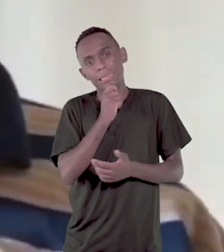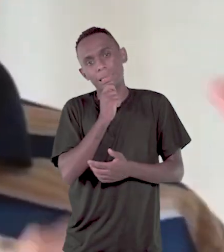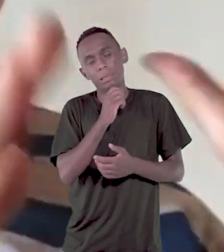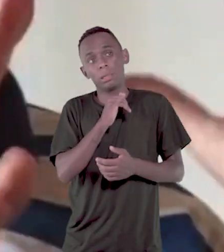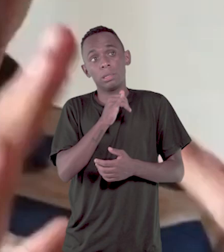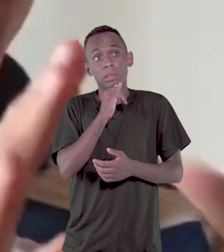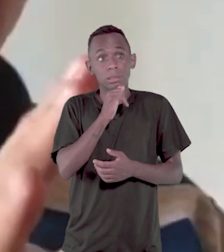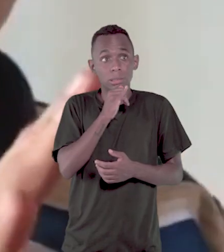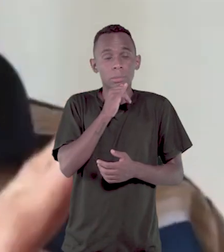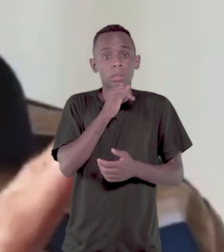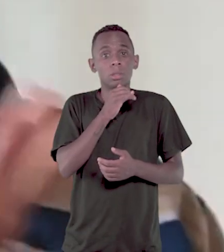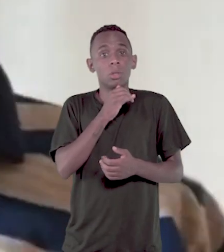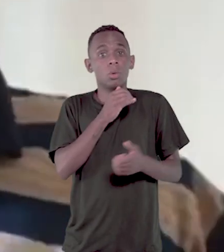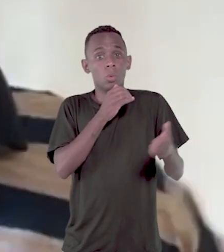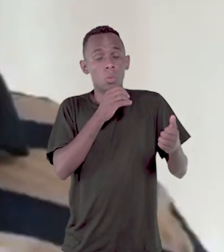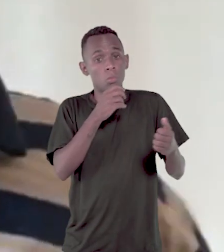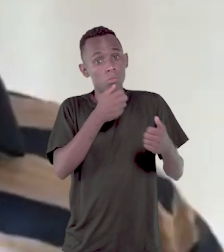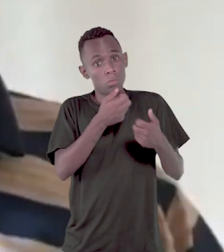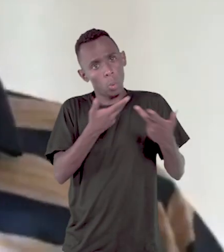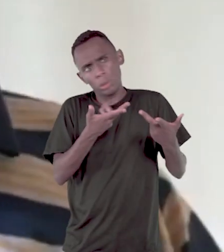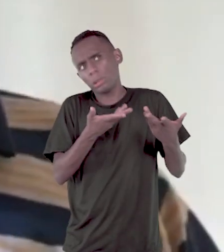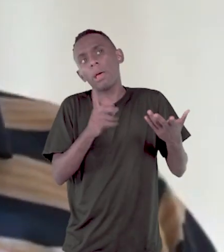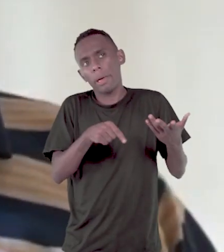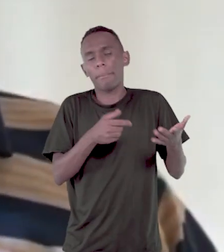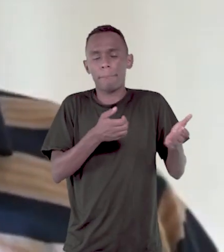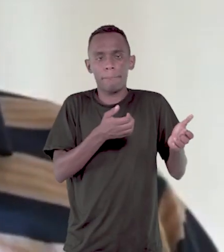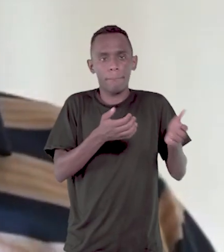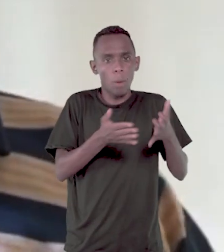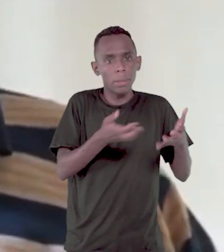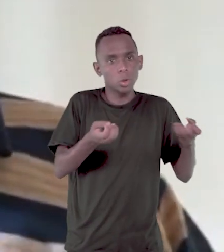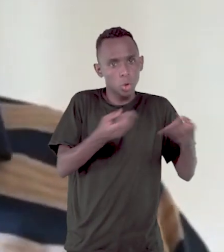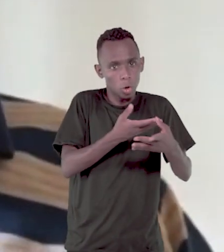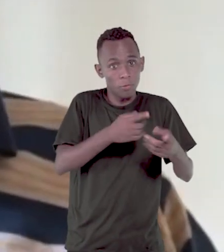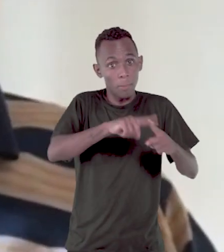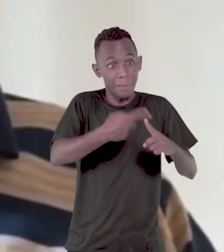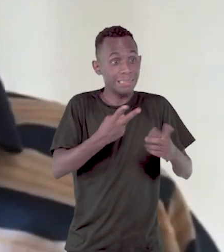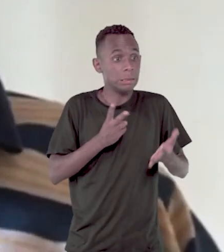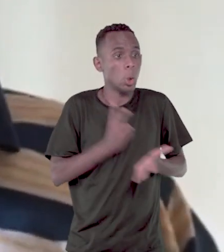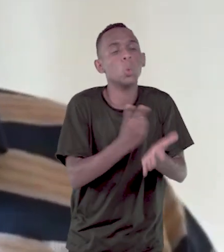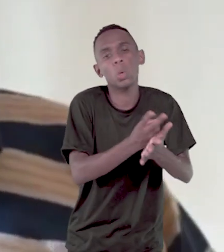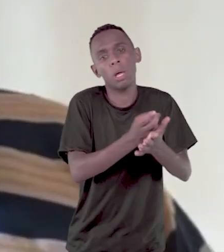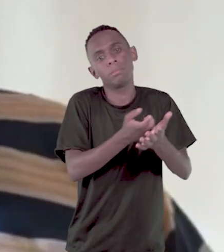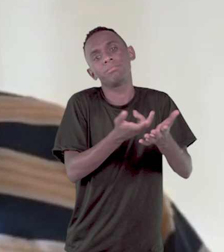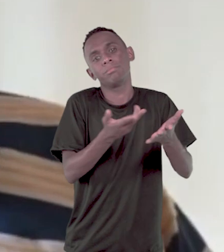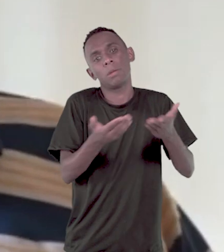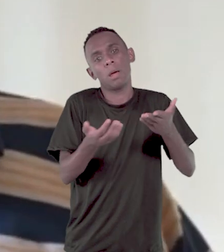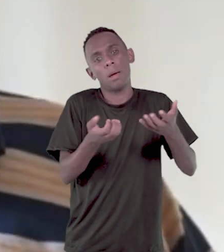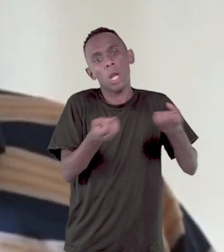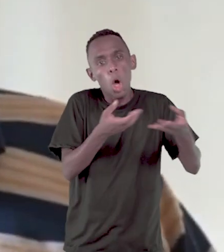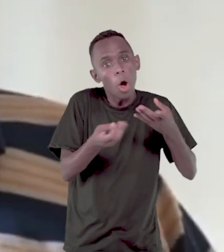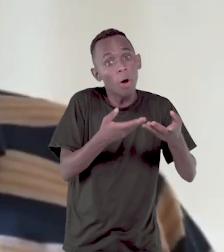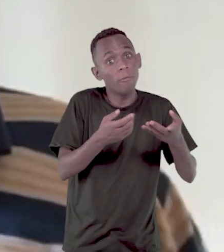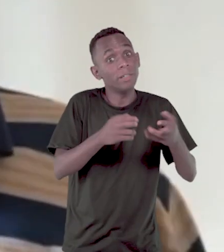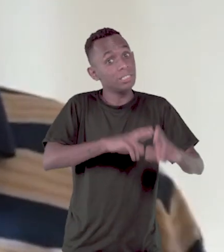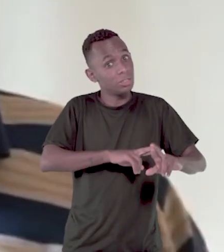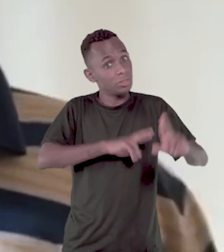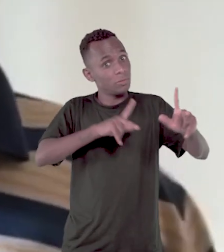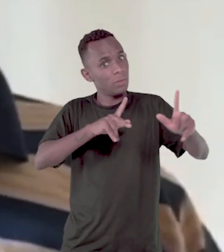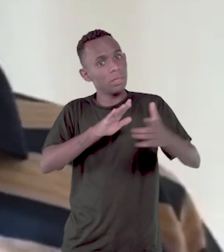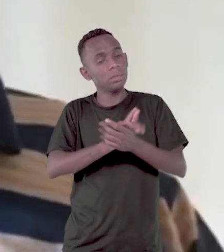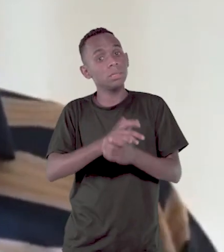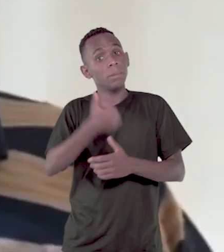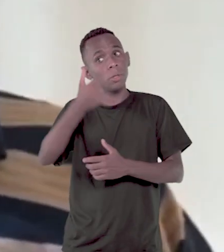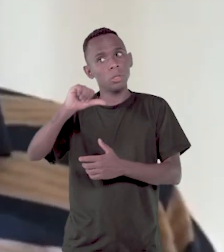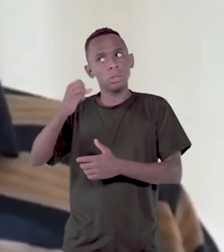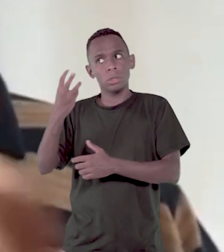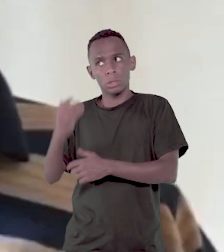diferentes. Né? Uma coisa é ser moderno e outra coisa é ser modernista. Né? Tanto que eu acho que em 1930 nós